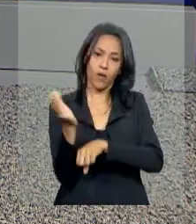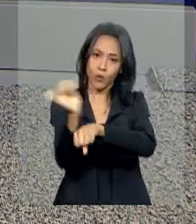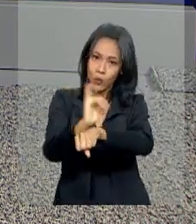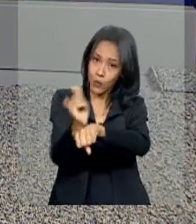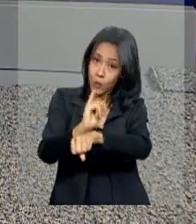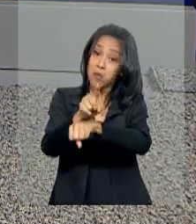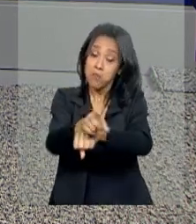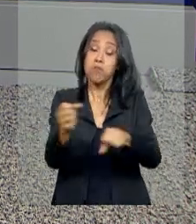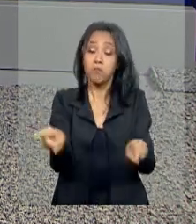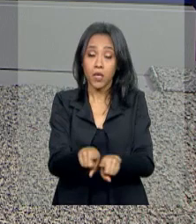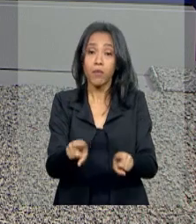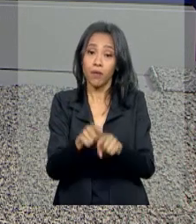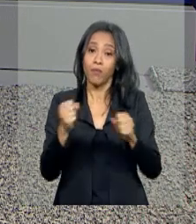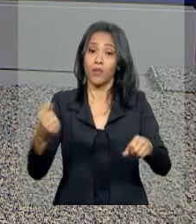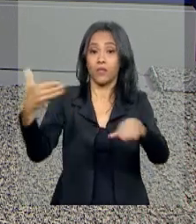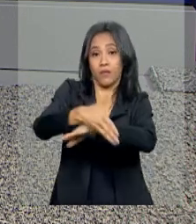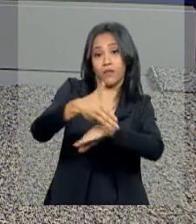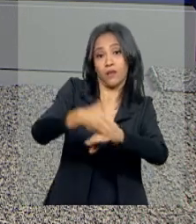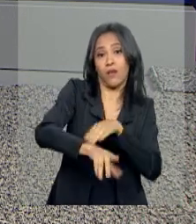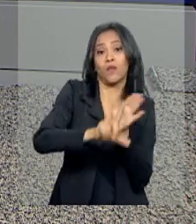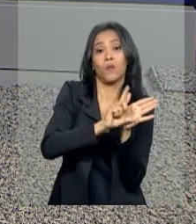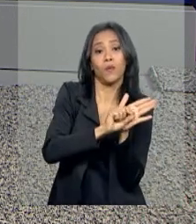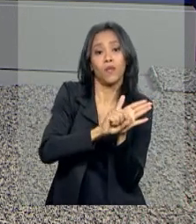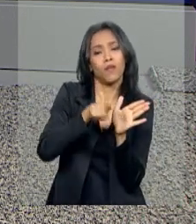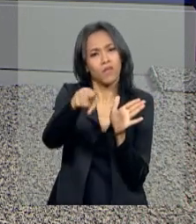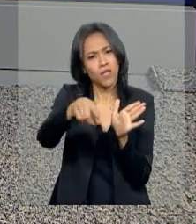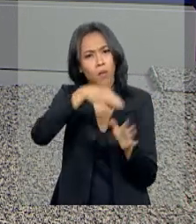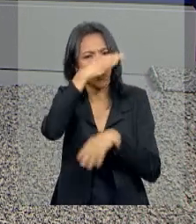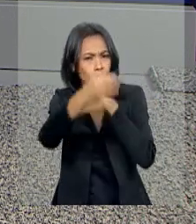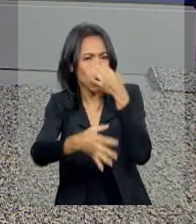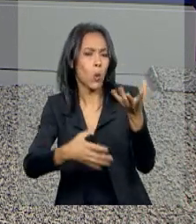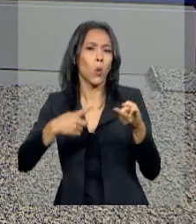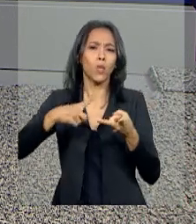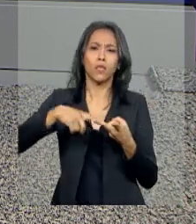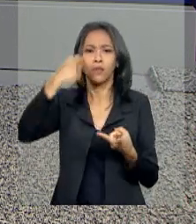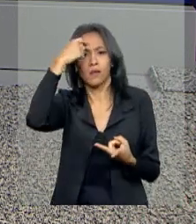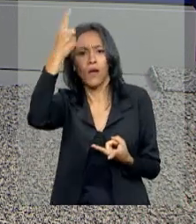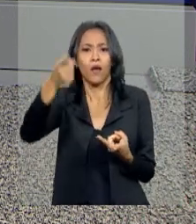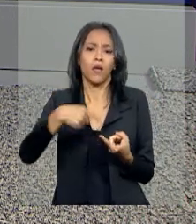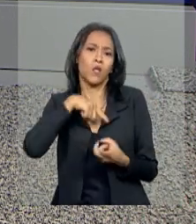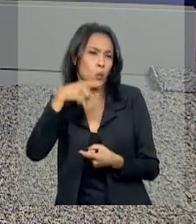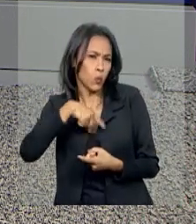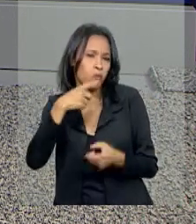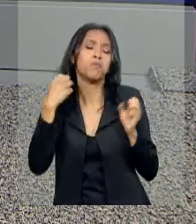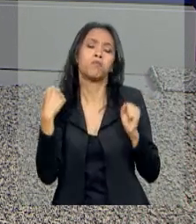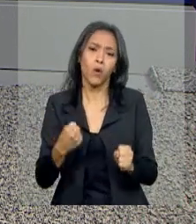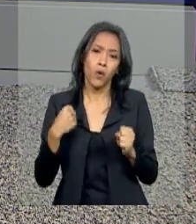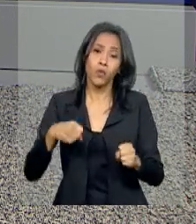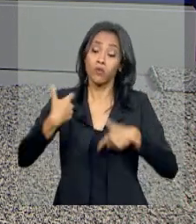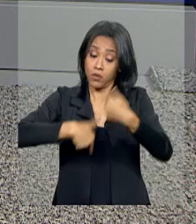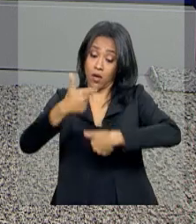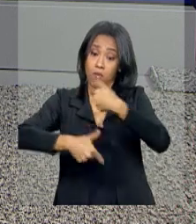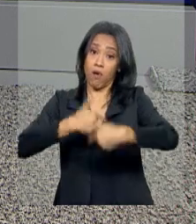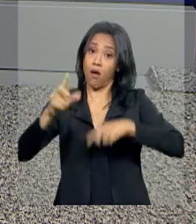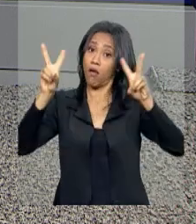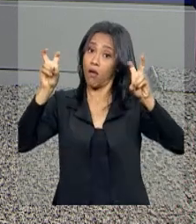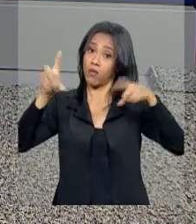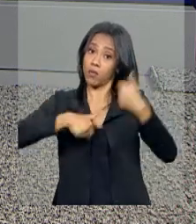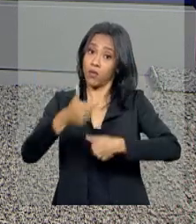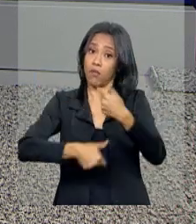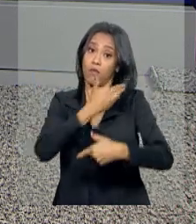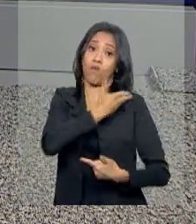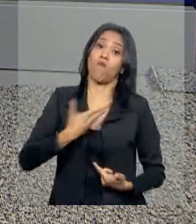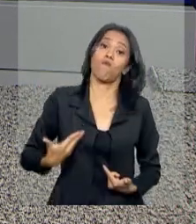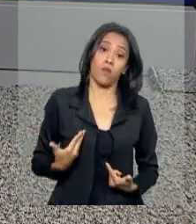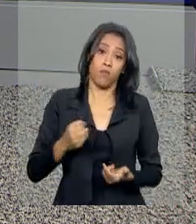pode também acessar o Twitter. Você pode mandar sugestões de reportagens e dúvidas sobre programas e ações do governo federal para o nosso